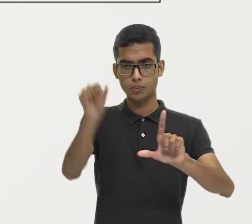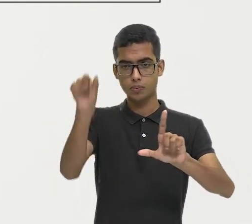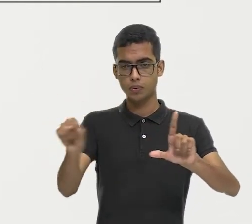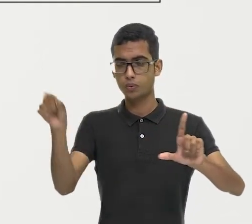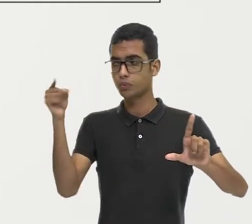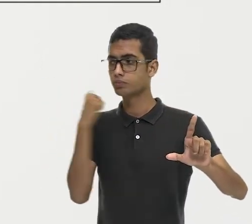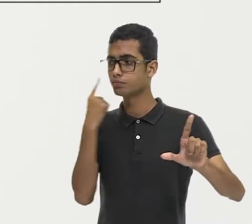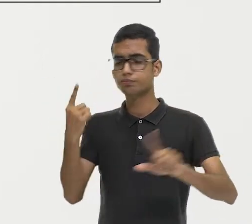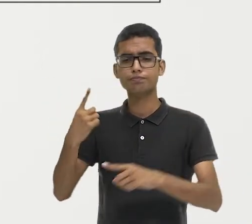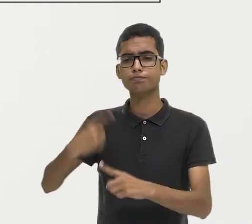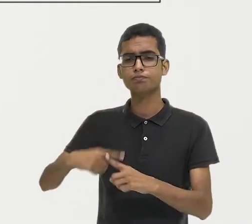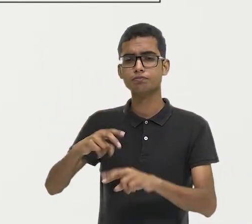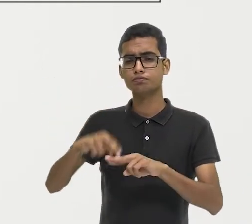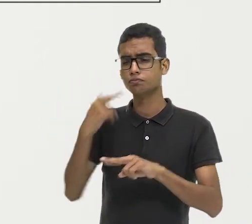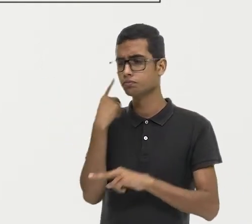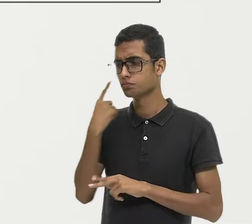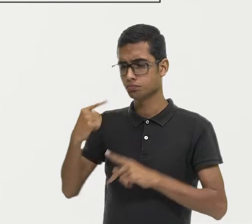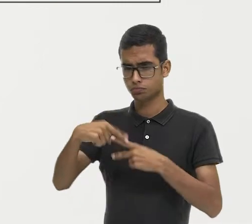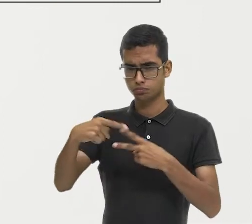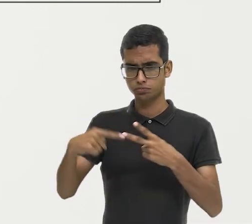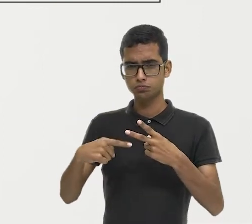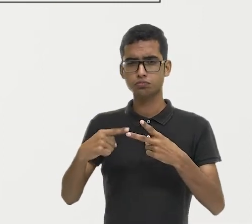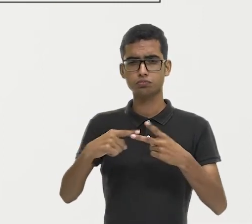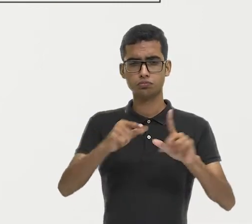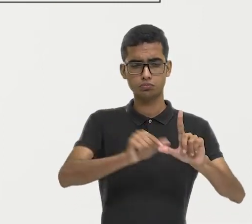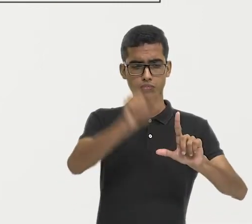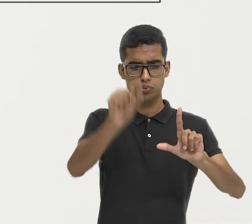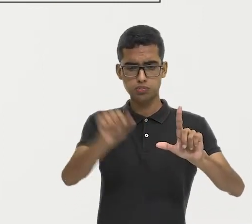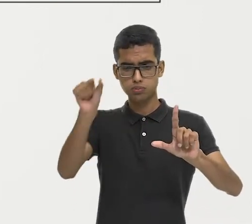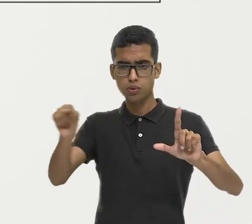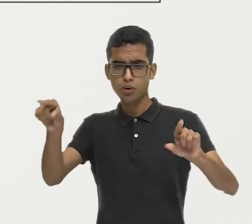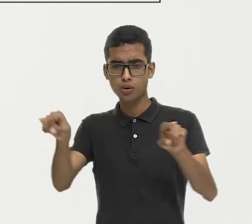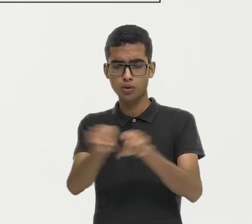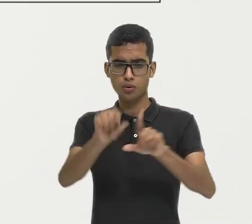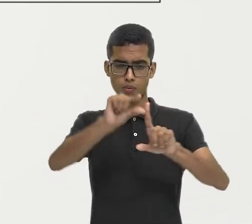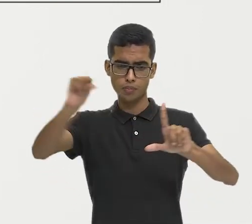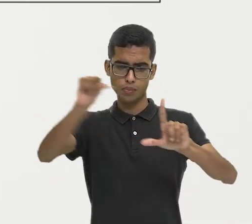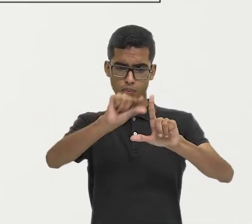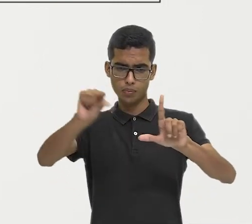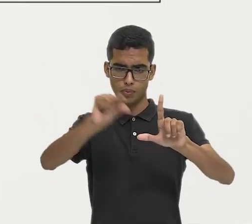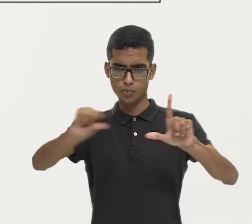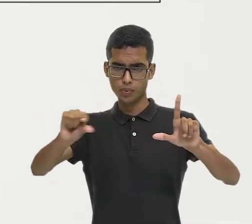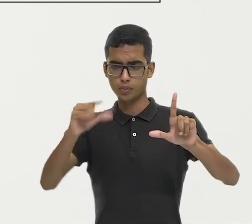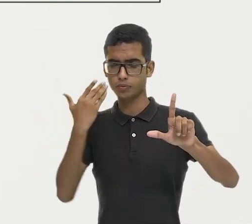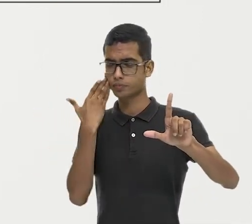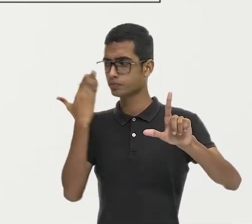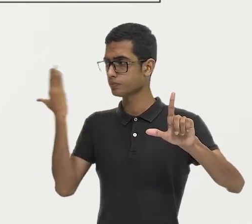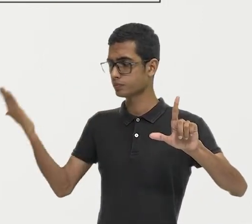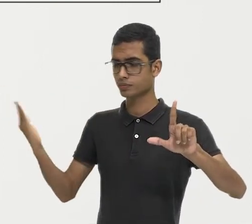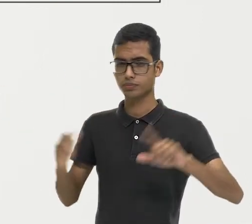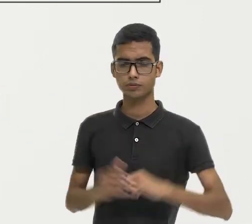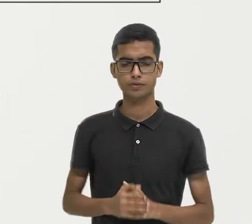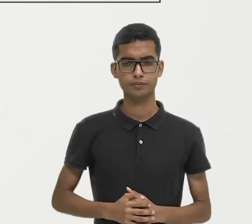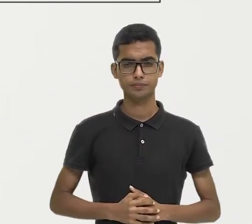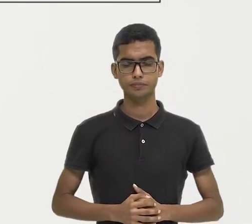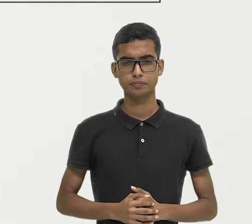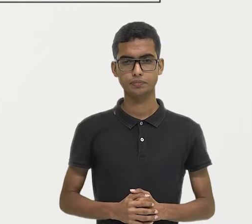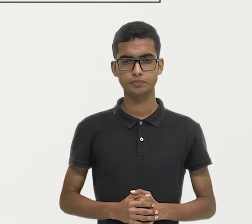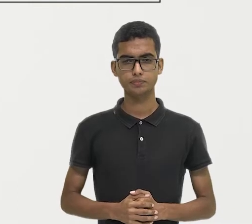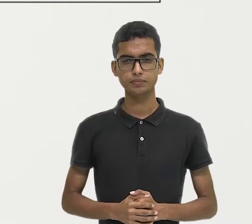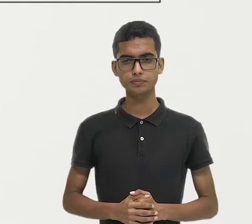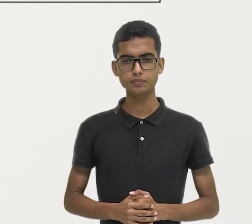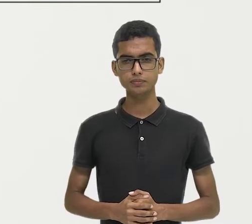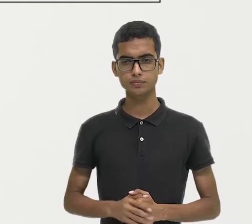gráficos? Você consegue perceber que os dois gráficos tratam de barras verticais, que são